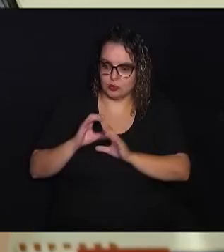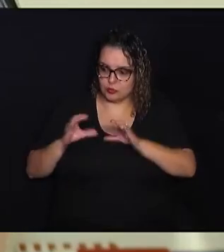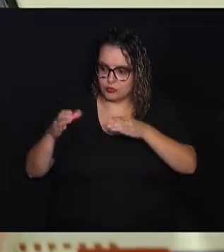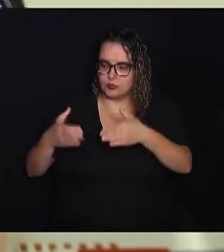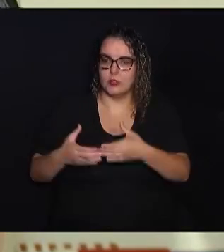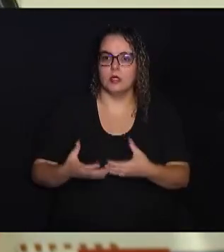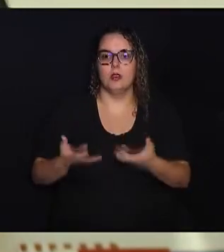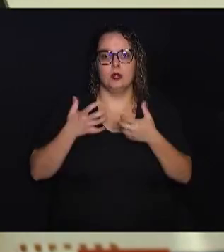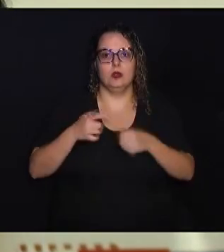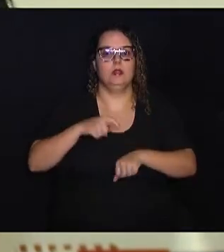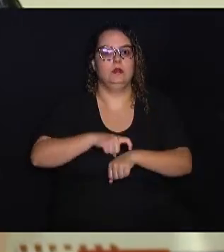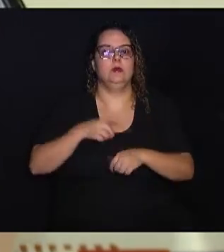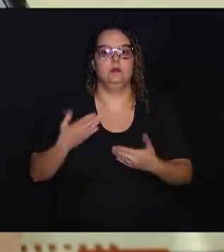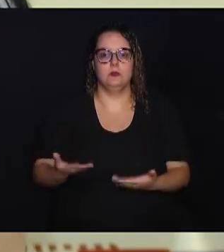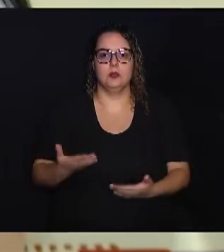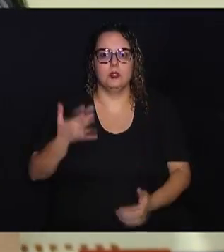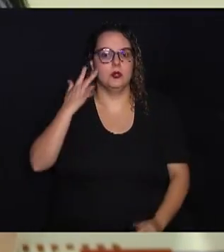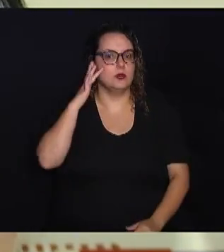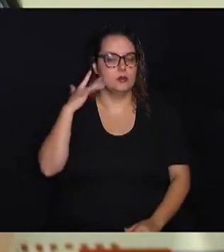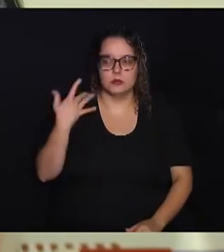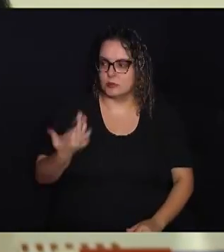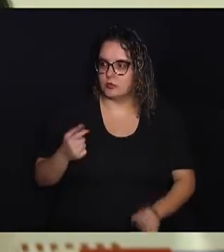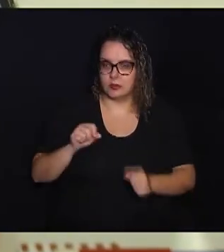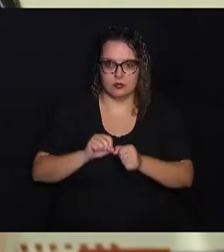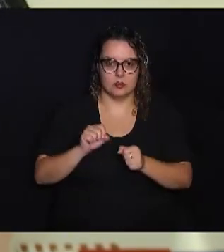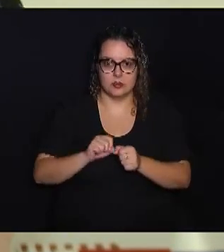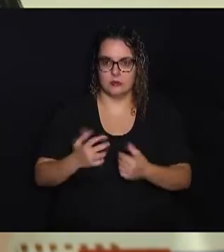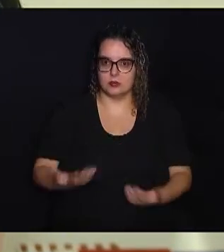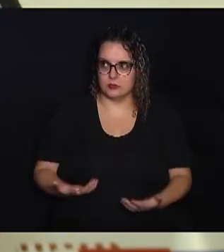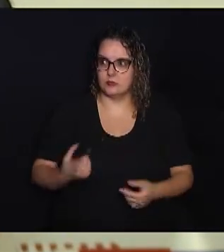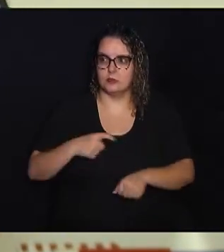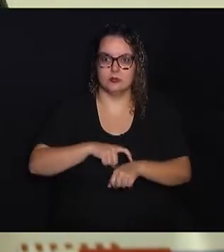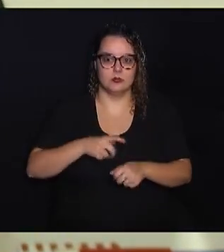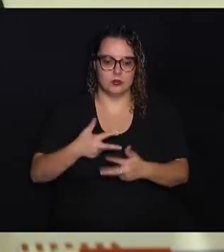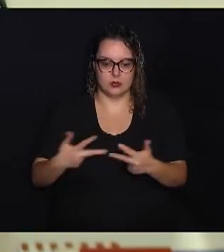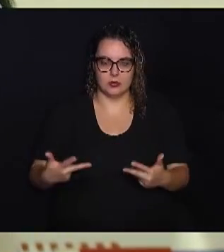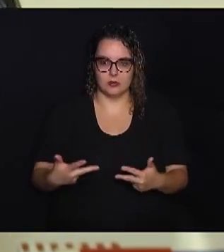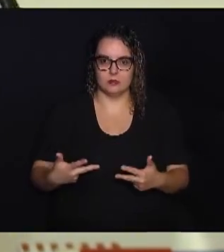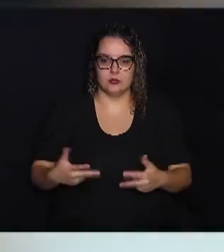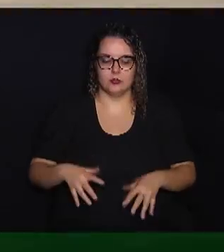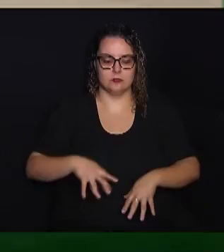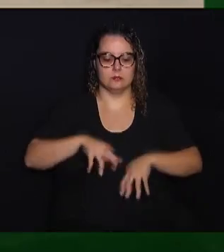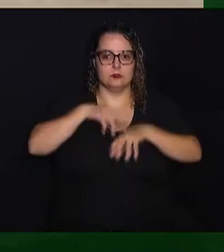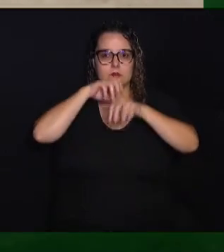nesse momento, eu não sei fazer determinada situação.